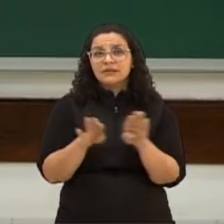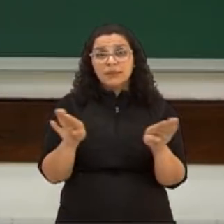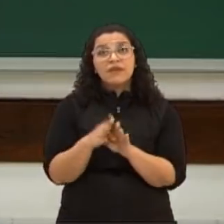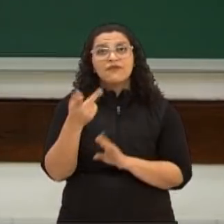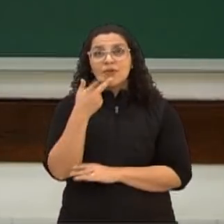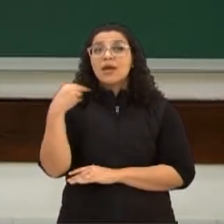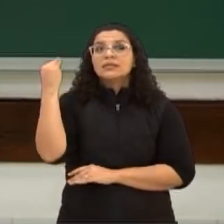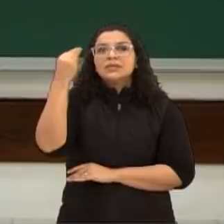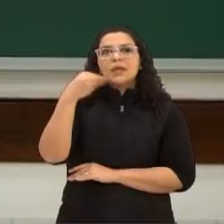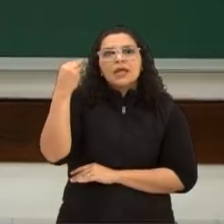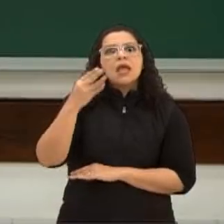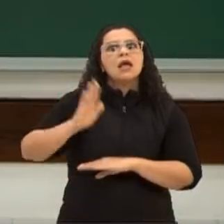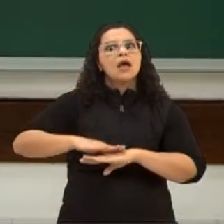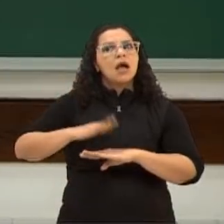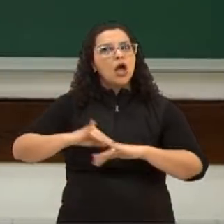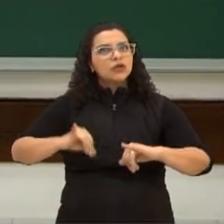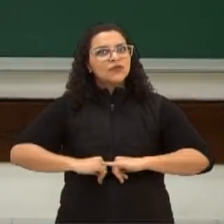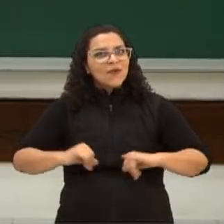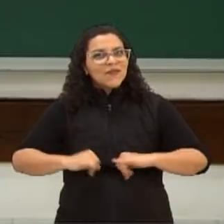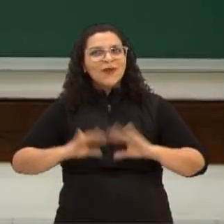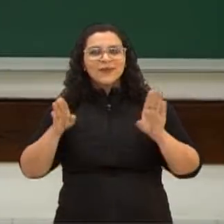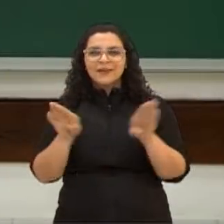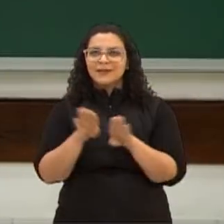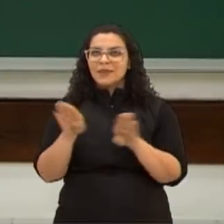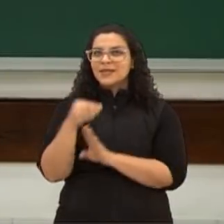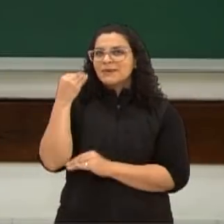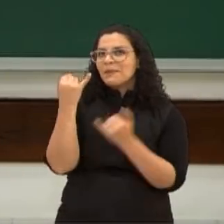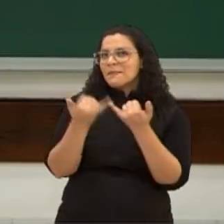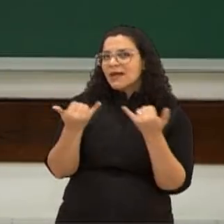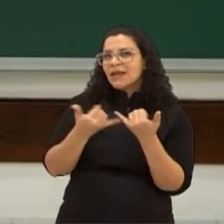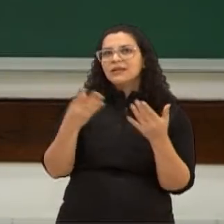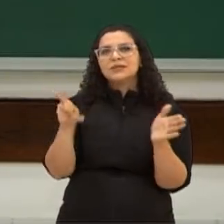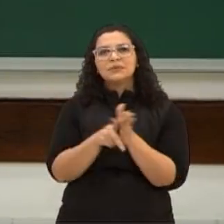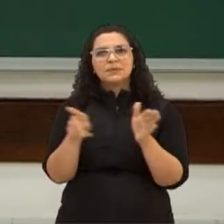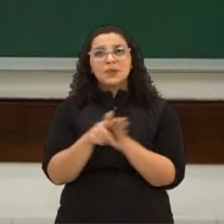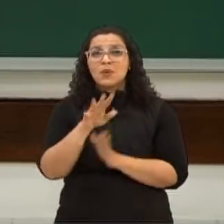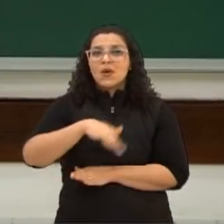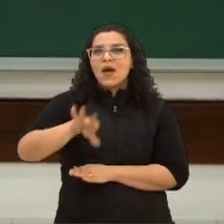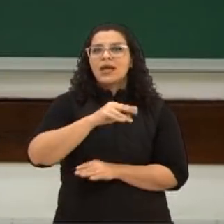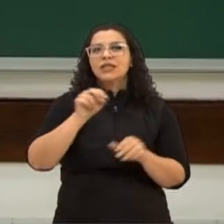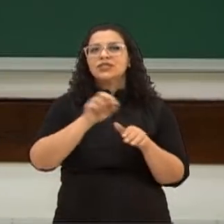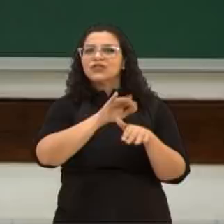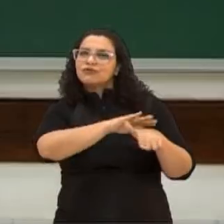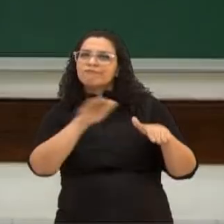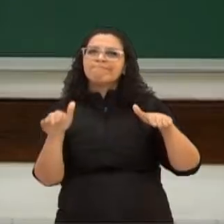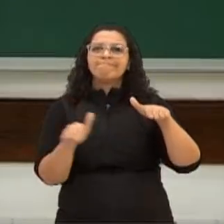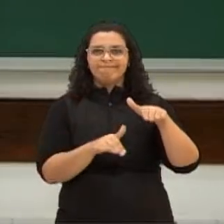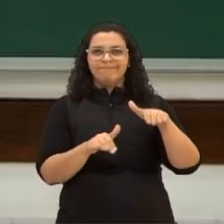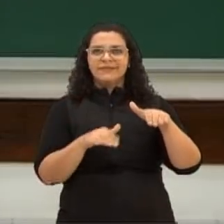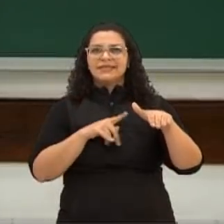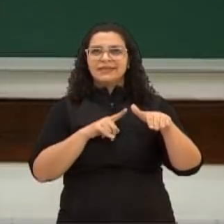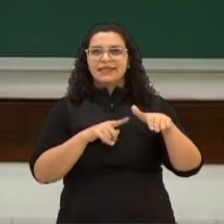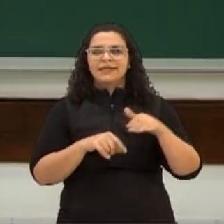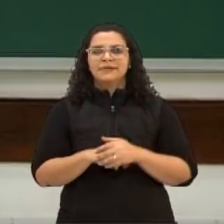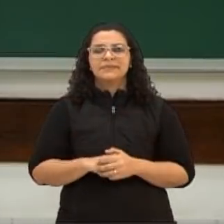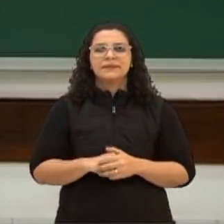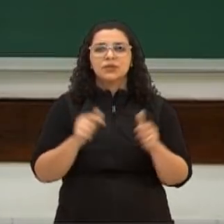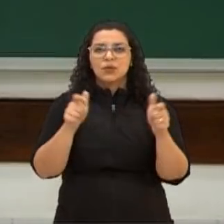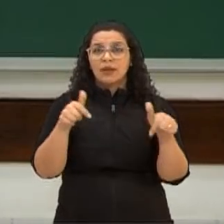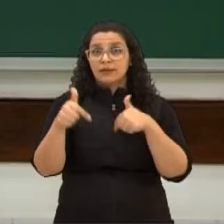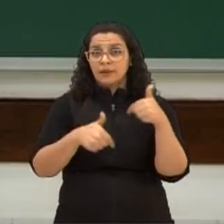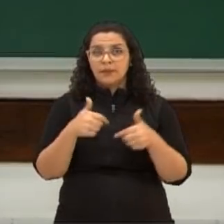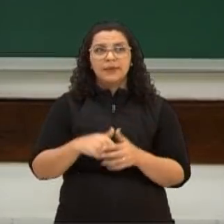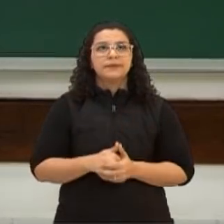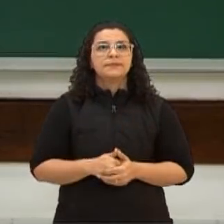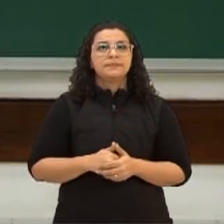que tinha passado por uma experiência parecida ali nessa questão de diferença de gêneros no local de